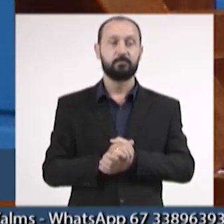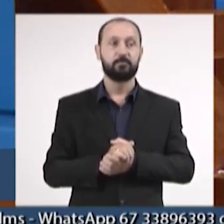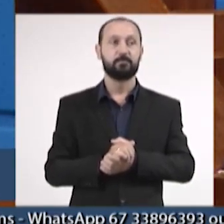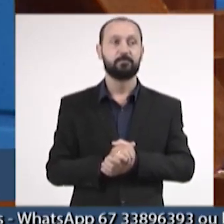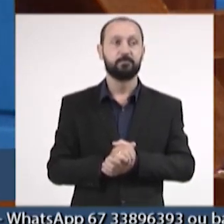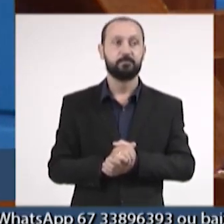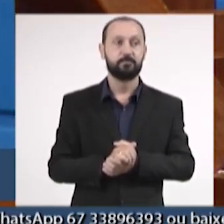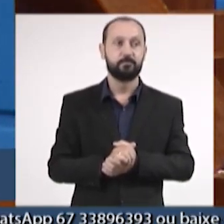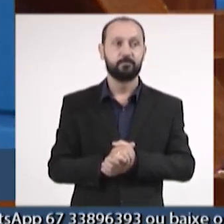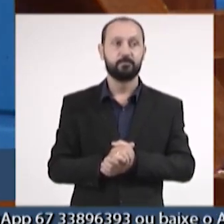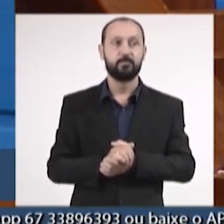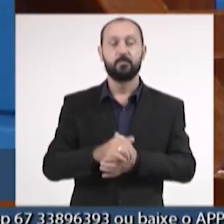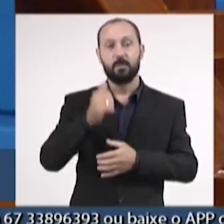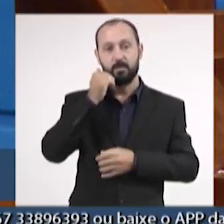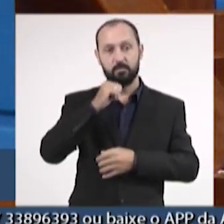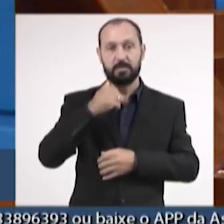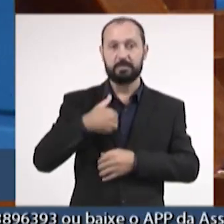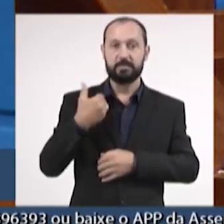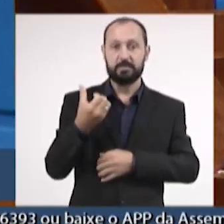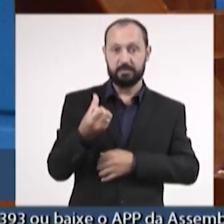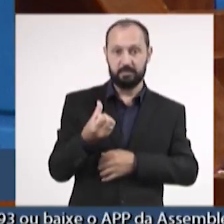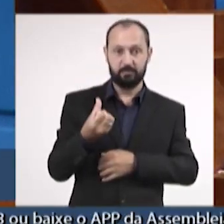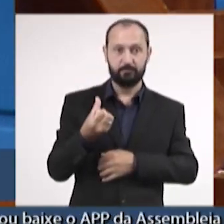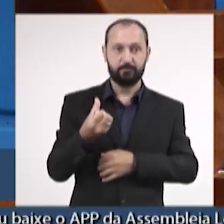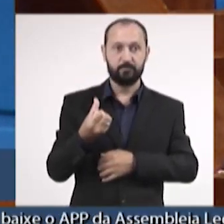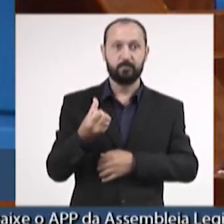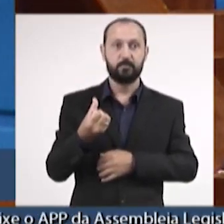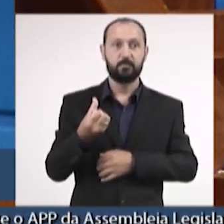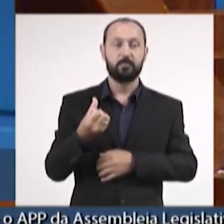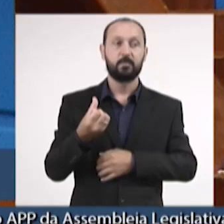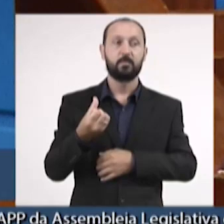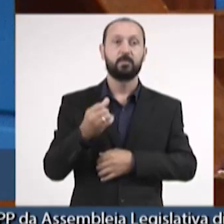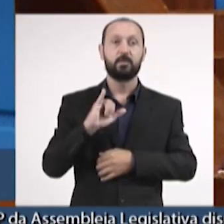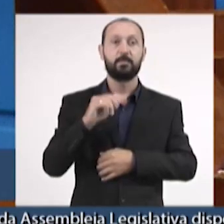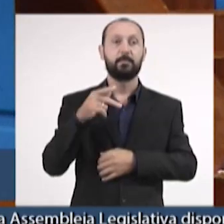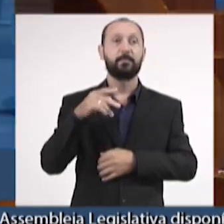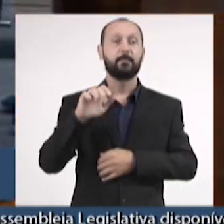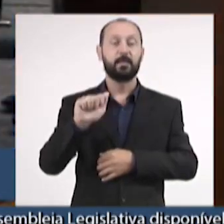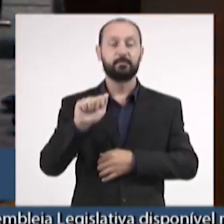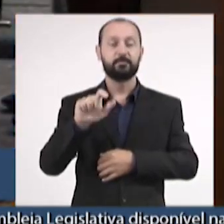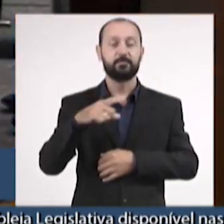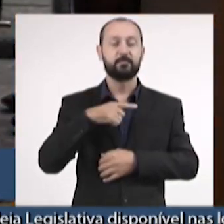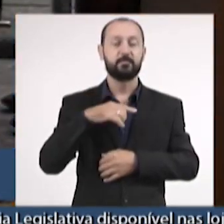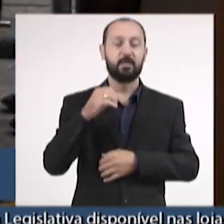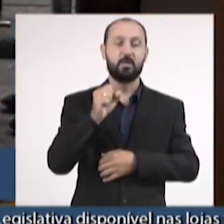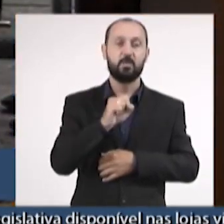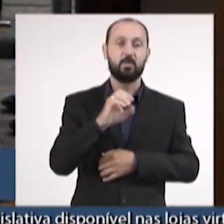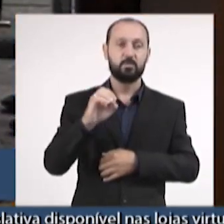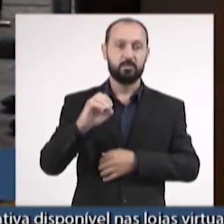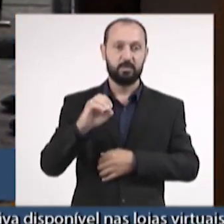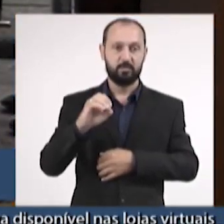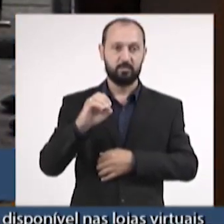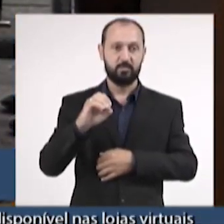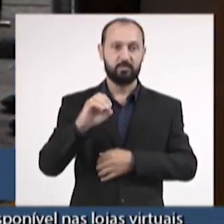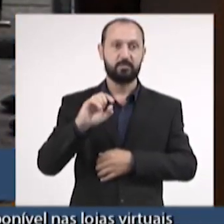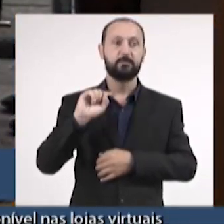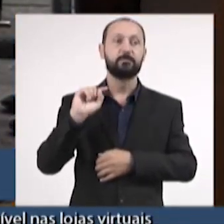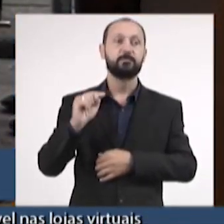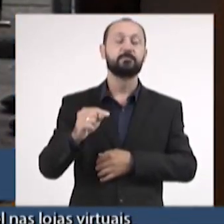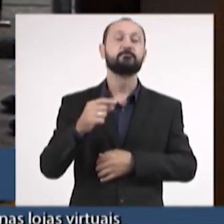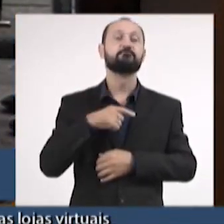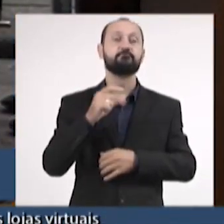De mulheres de 16 anos ou mais. De acordo com o IPEA, o Brasil tem cerca de 822 mil